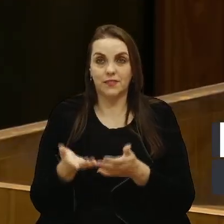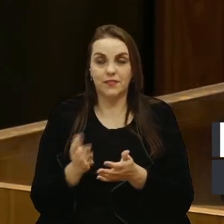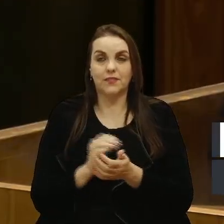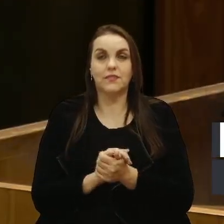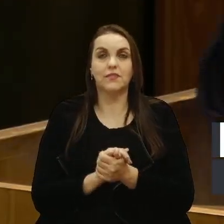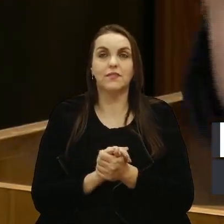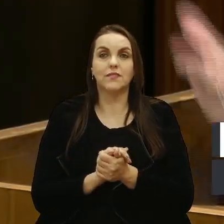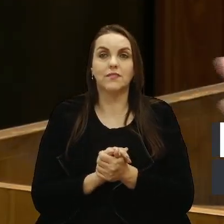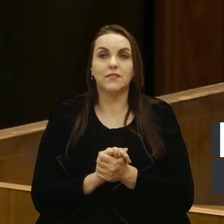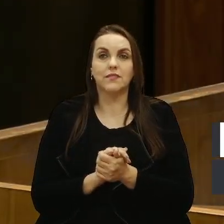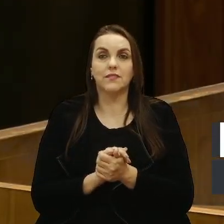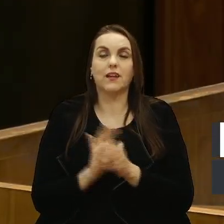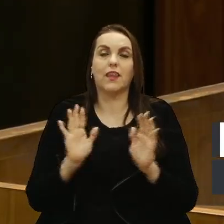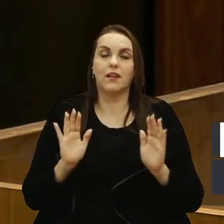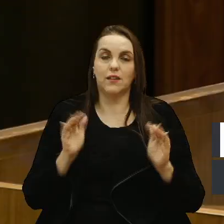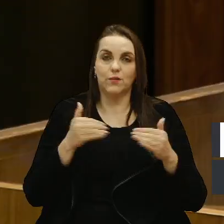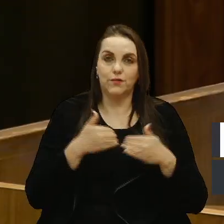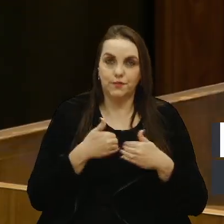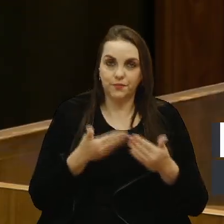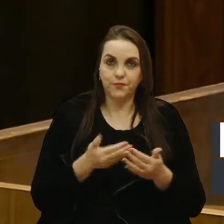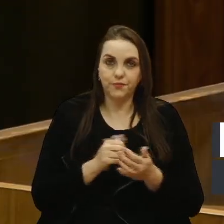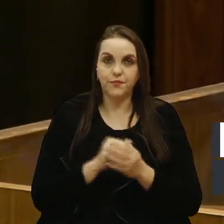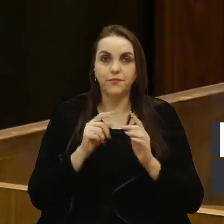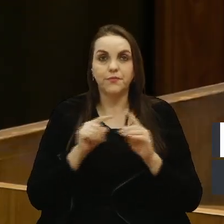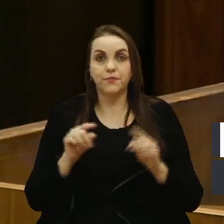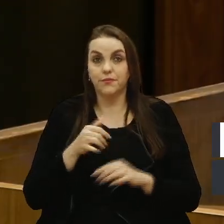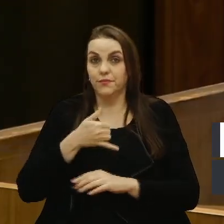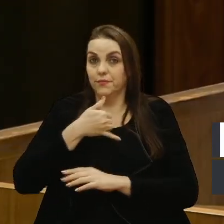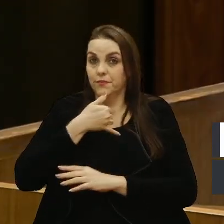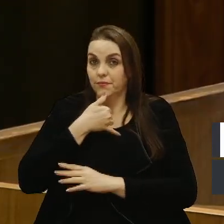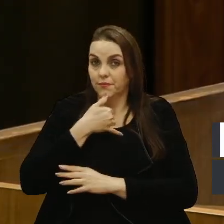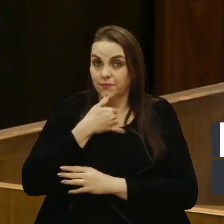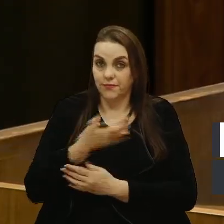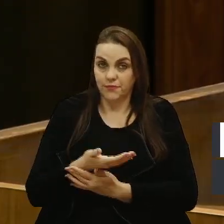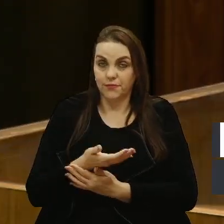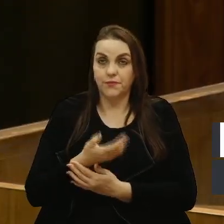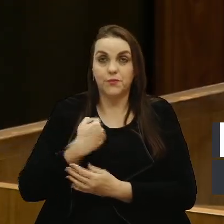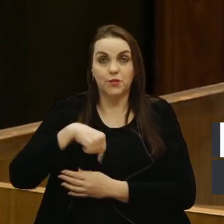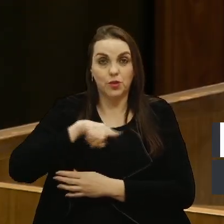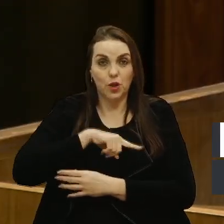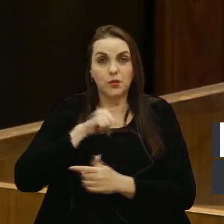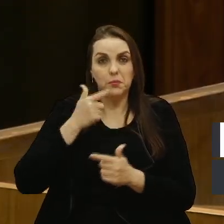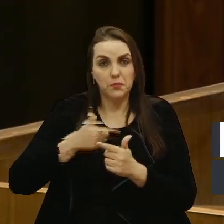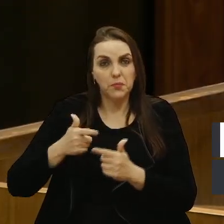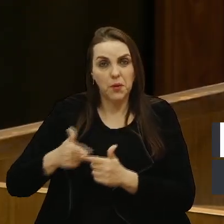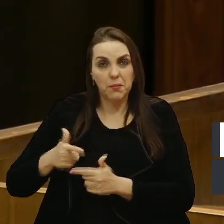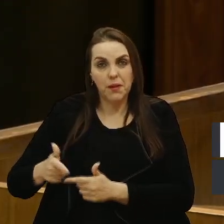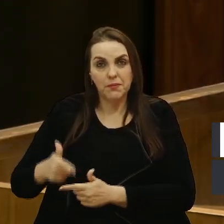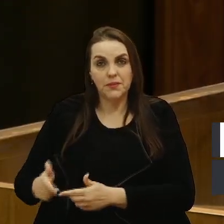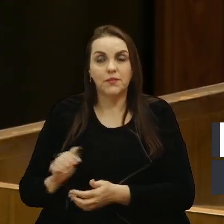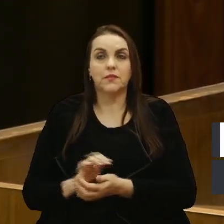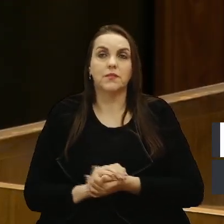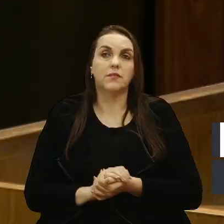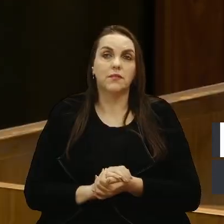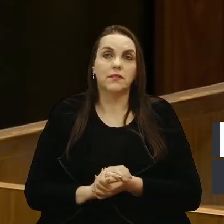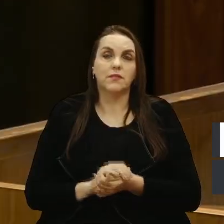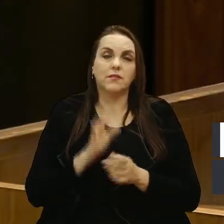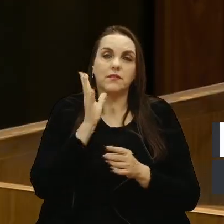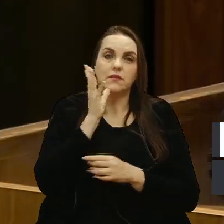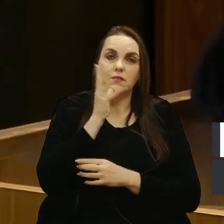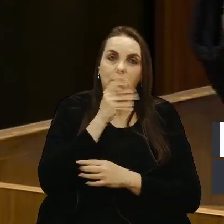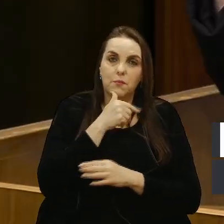relação ao autismo, né? Mas, infelizmente, a gente tem muitos problemas quanto a isso. A demora